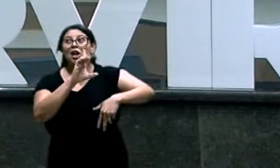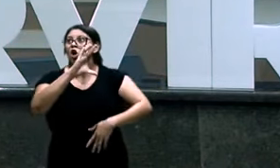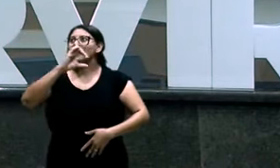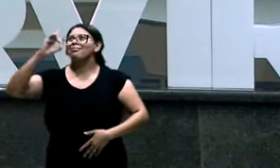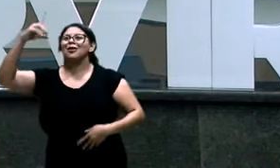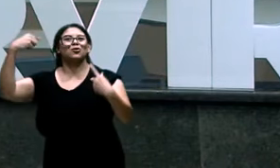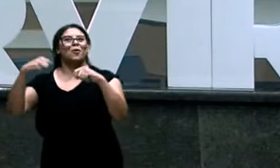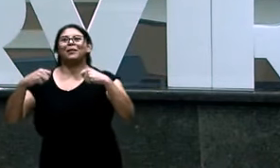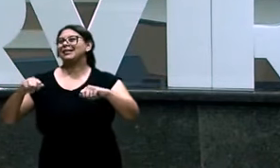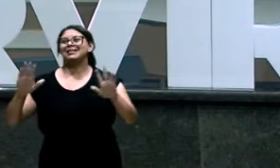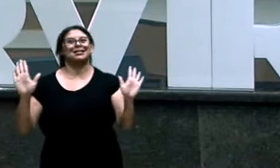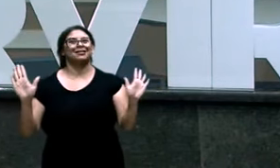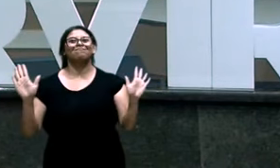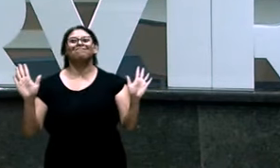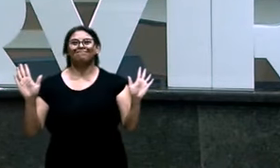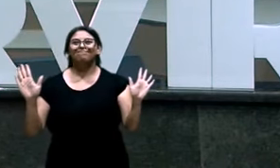de homens.